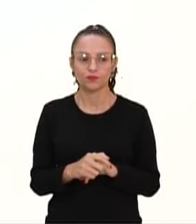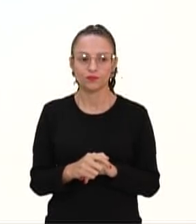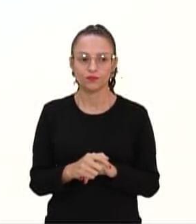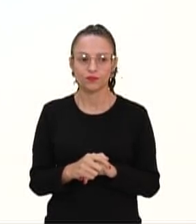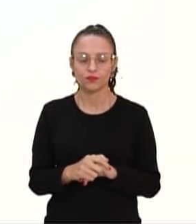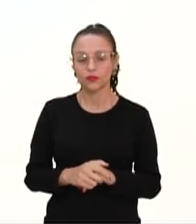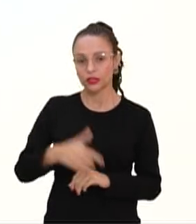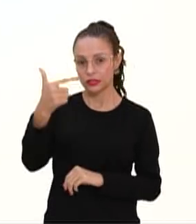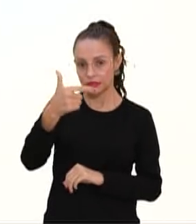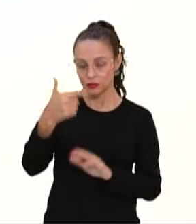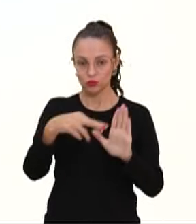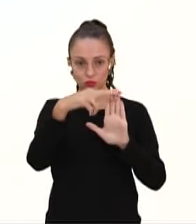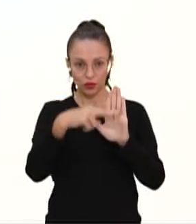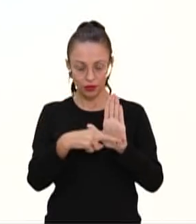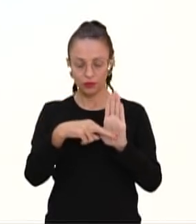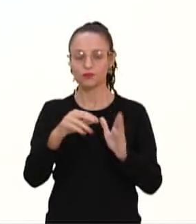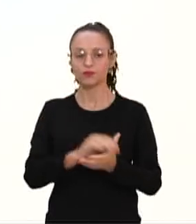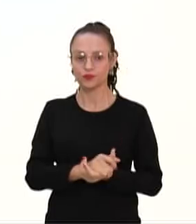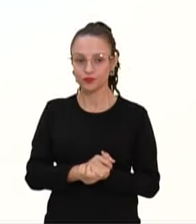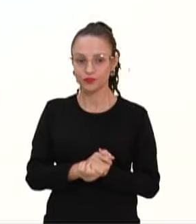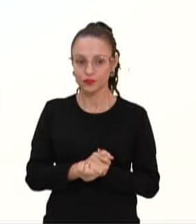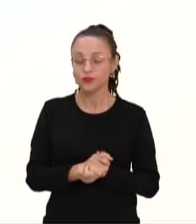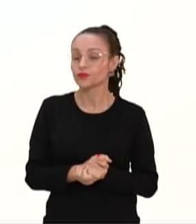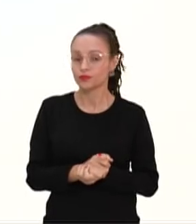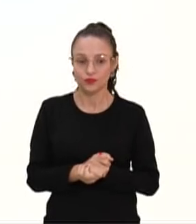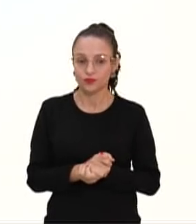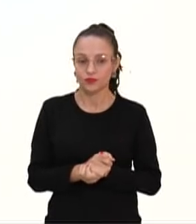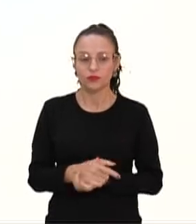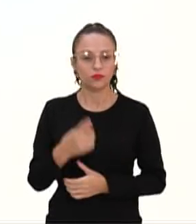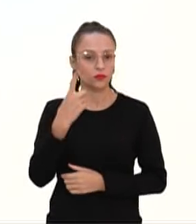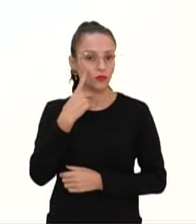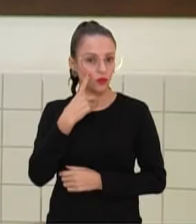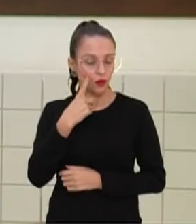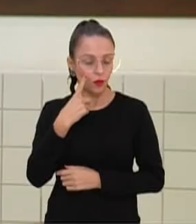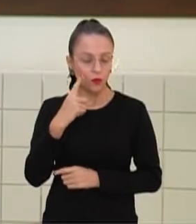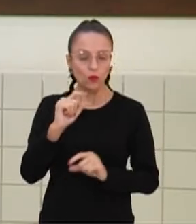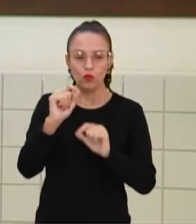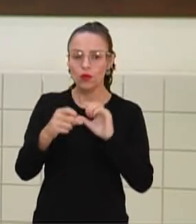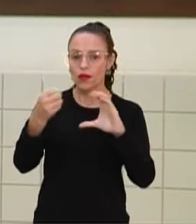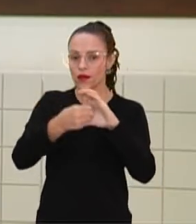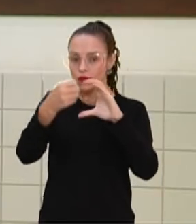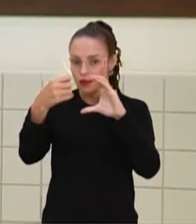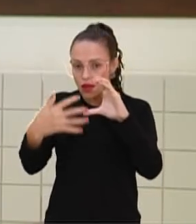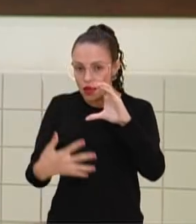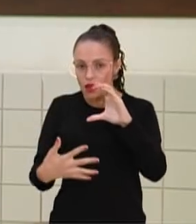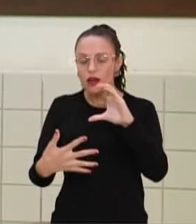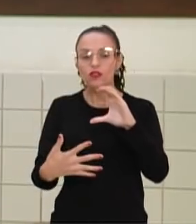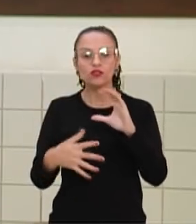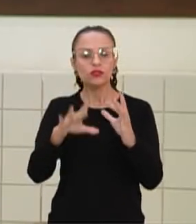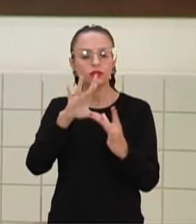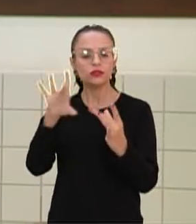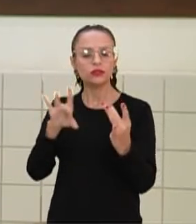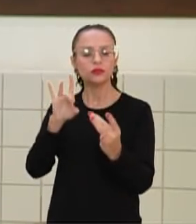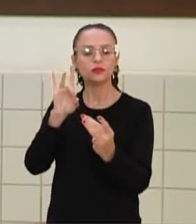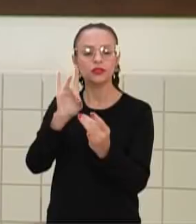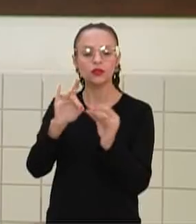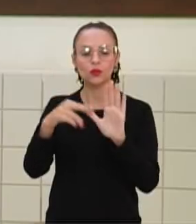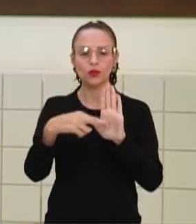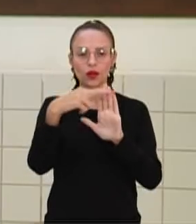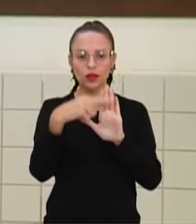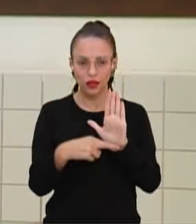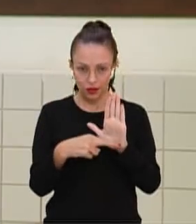E o nosso segundo caso? O nosso segundo caso a gente tem que olhar, né? Qual é a característica do caso especial